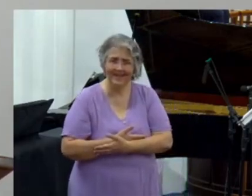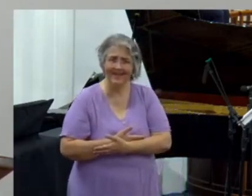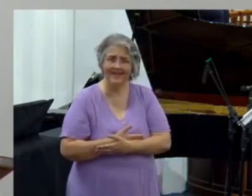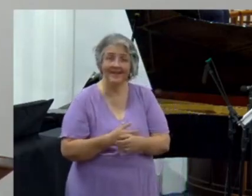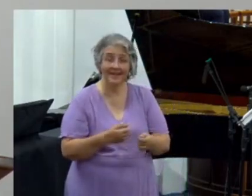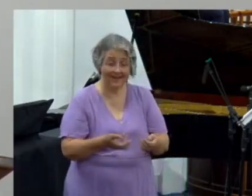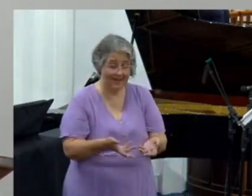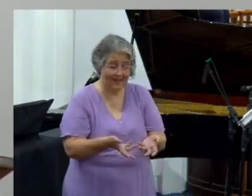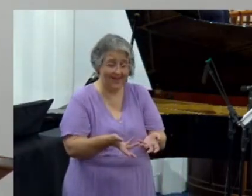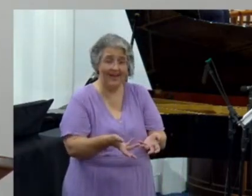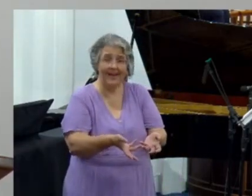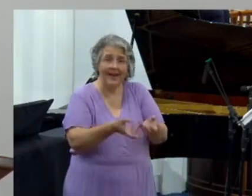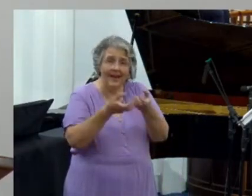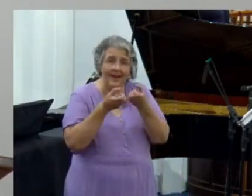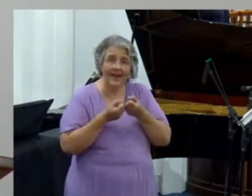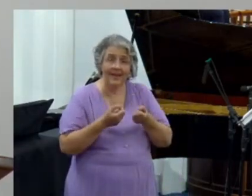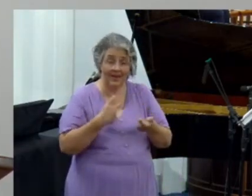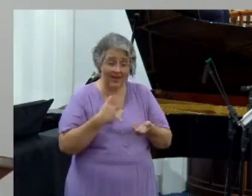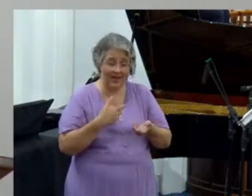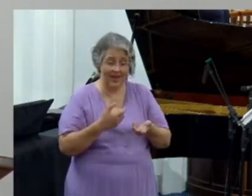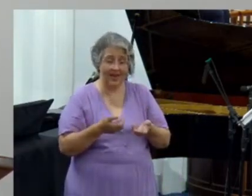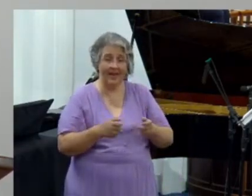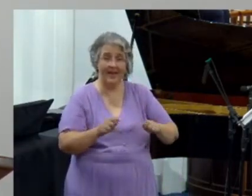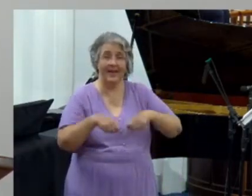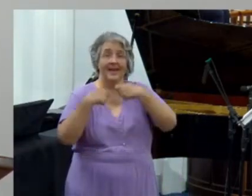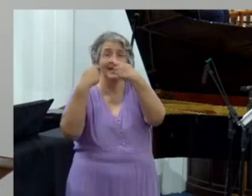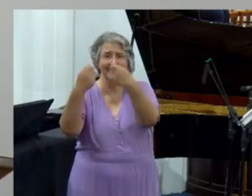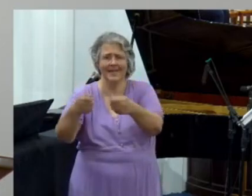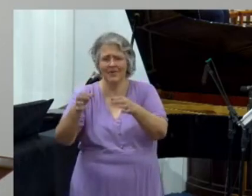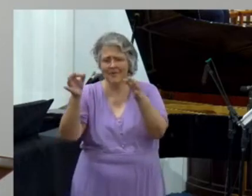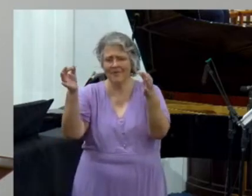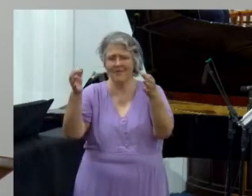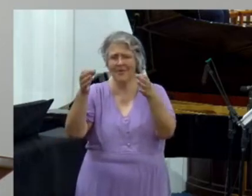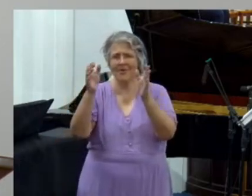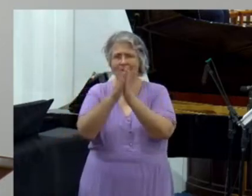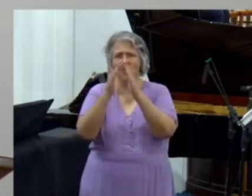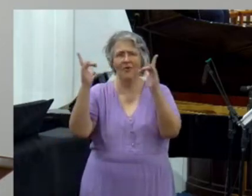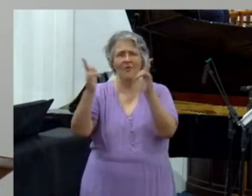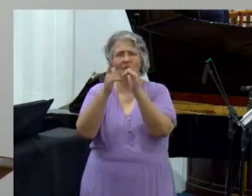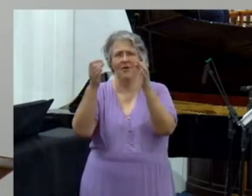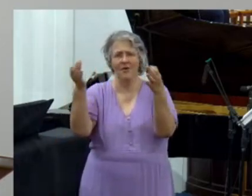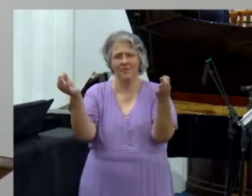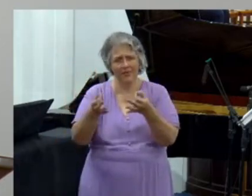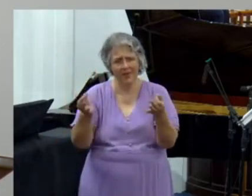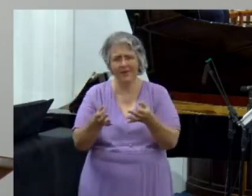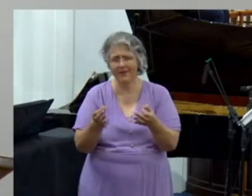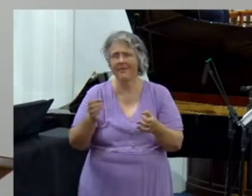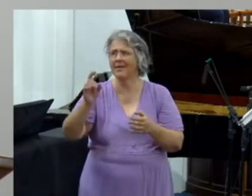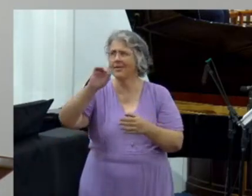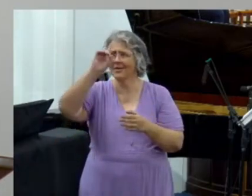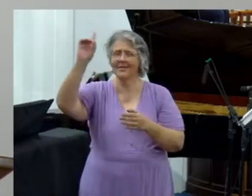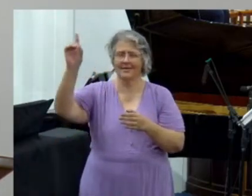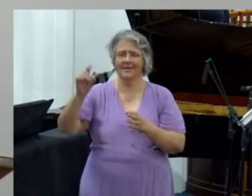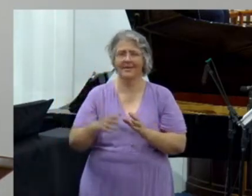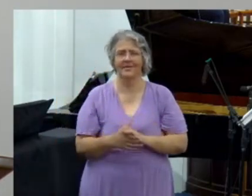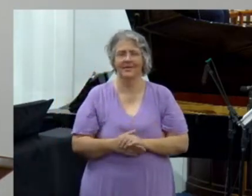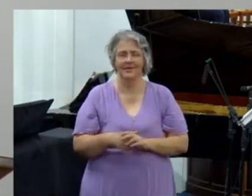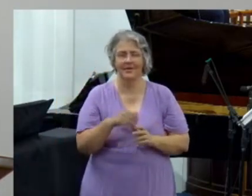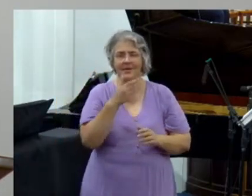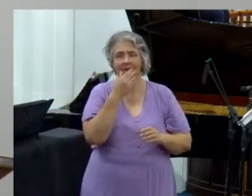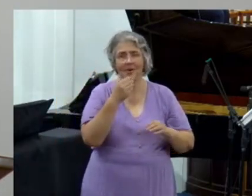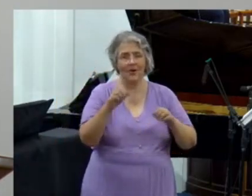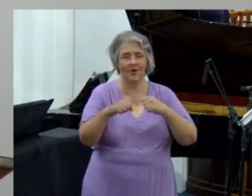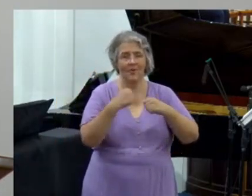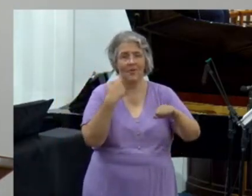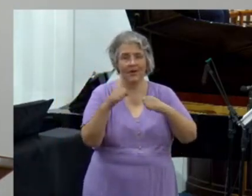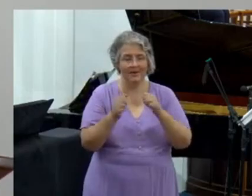Isso aqui é uma citação do Salmo 8 que exaltava o próprio Deus, Criador do ser humano, e o salmista pergunta: quem